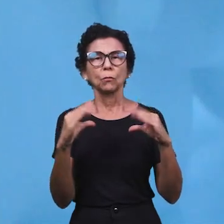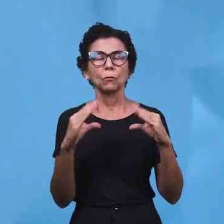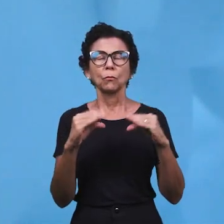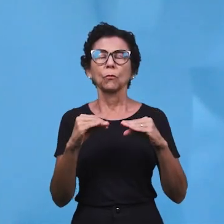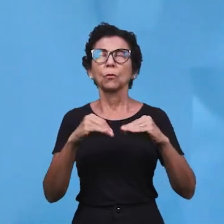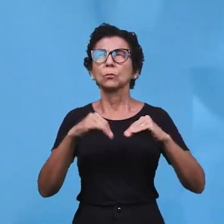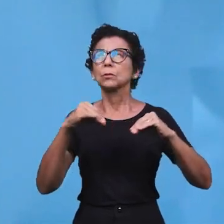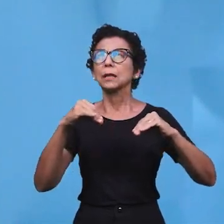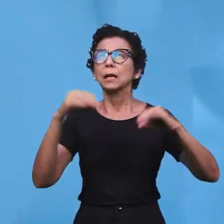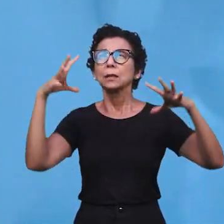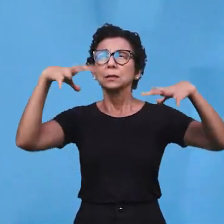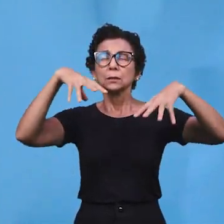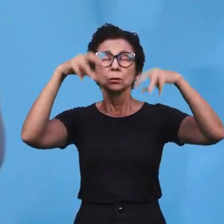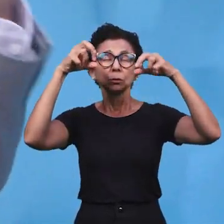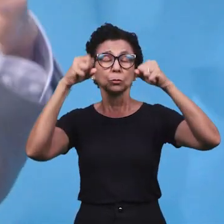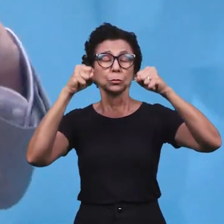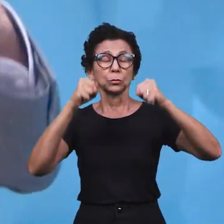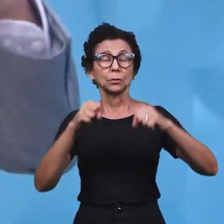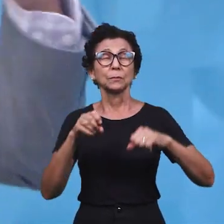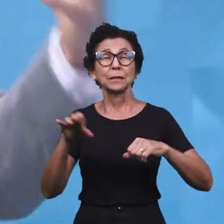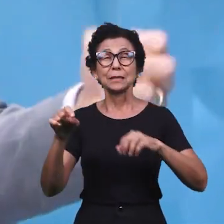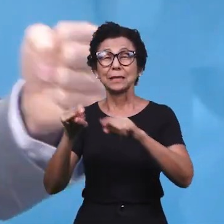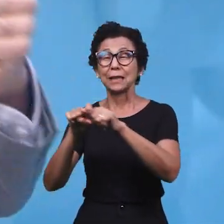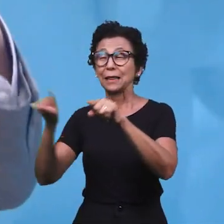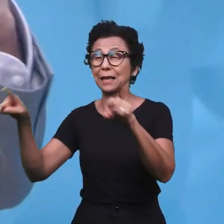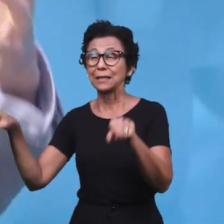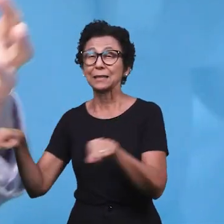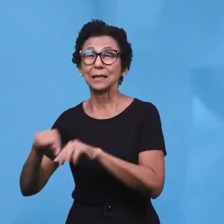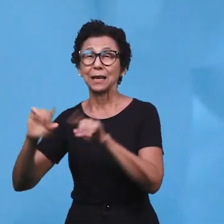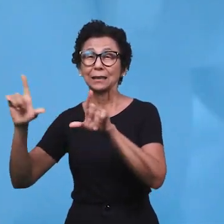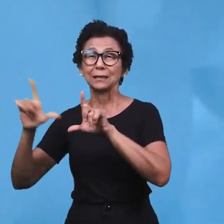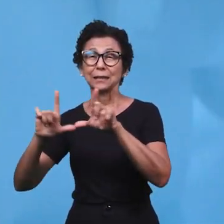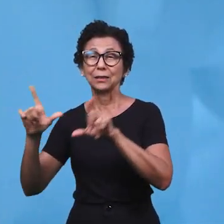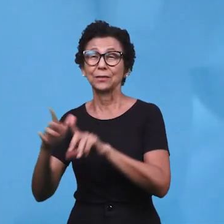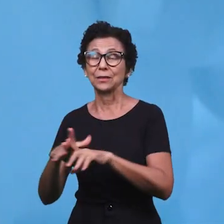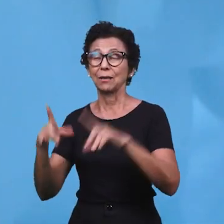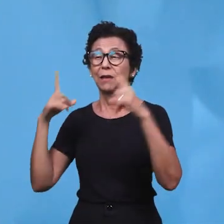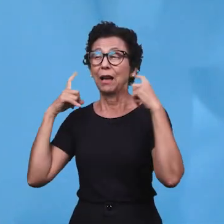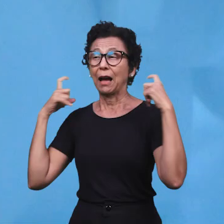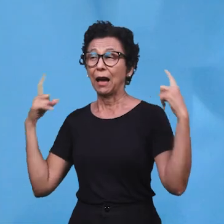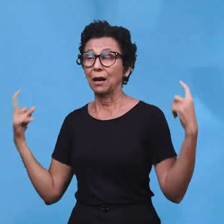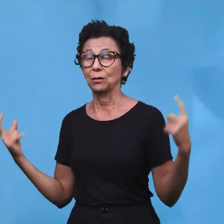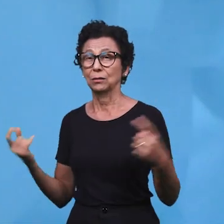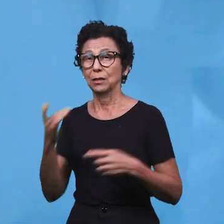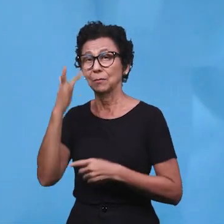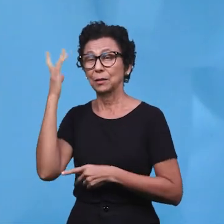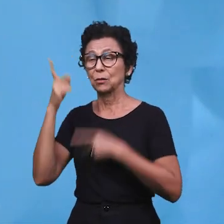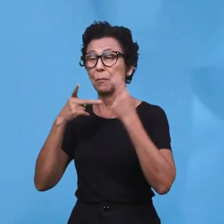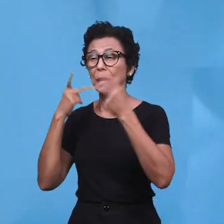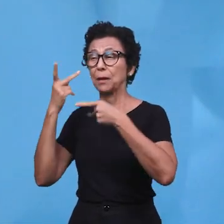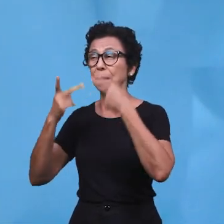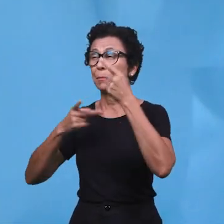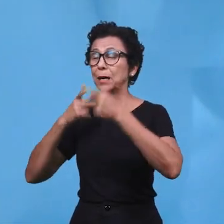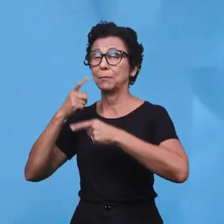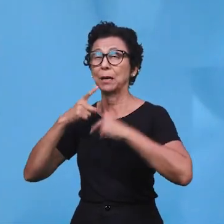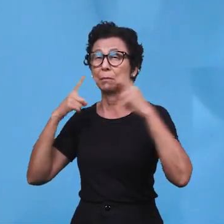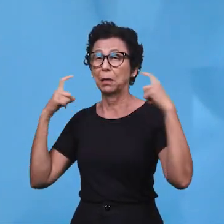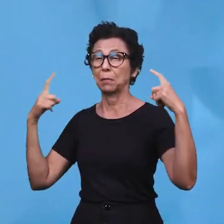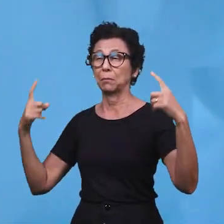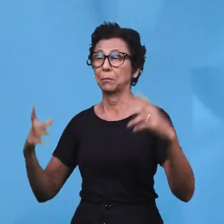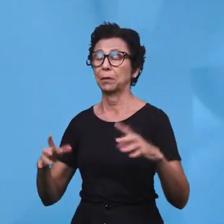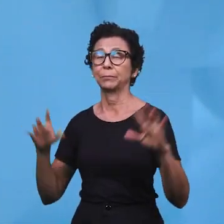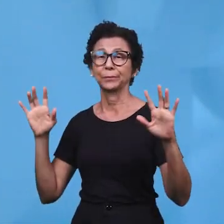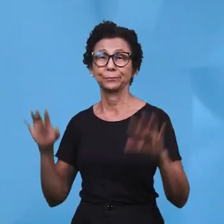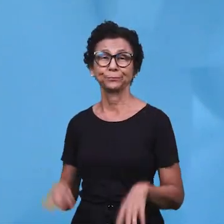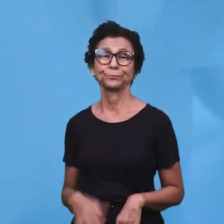tem um som alto, ou se tem alguém falando muito alto, gritando. Então isso tem que ser um preparo de toda a família. Não é Sim. só